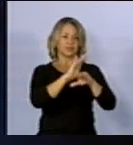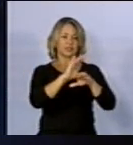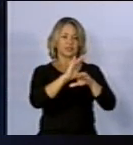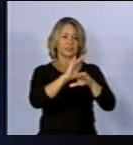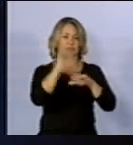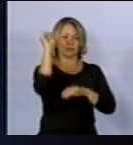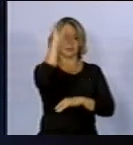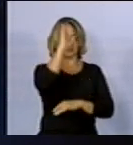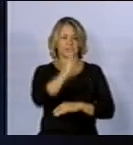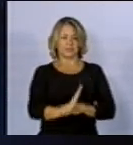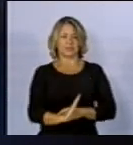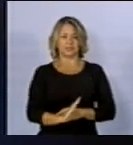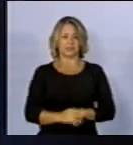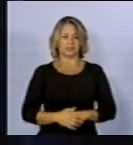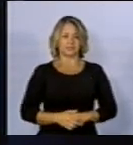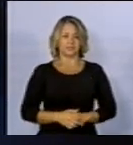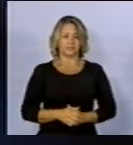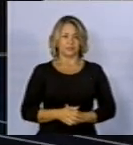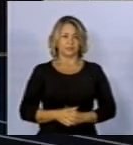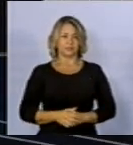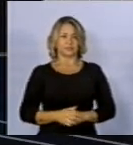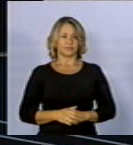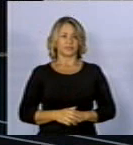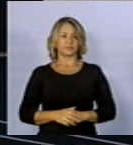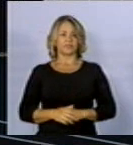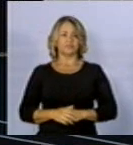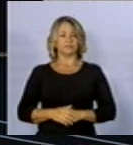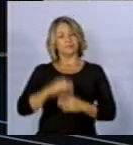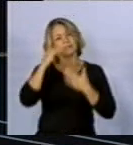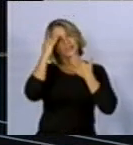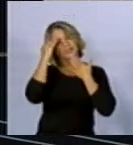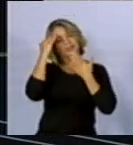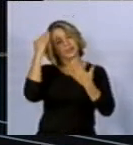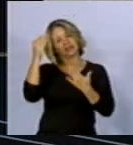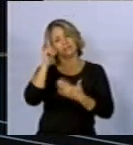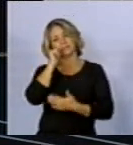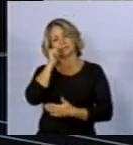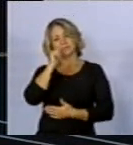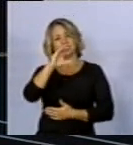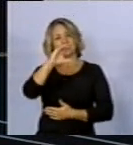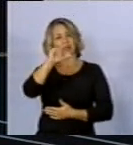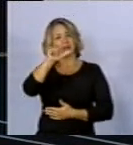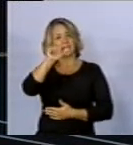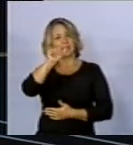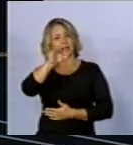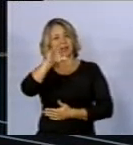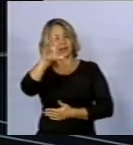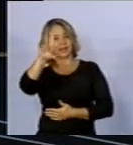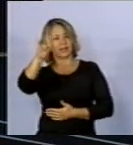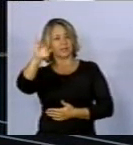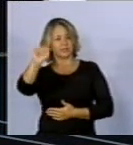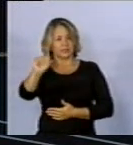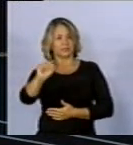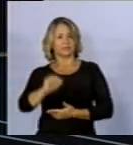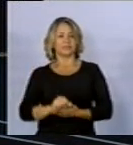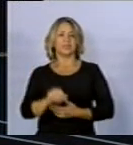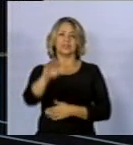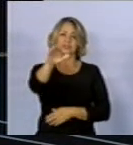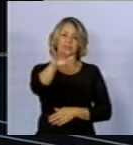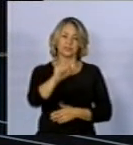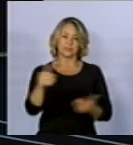Constituição temum pergun també não tem agradeço a d Cláudia Lima marqu e chamo